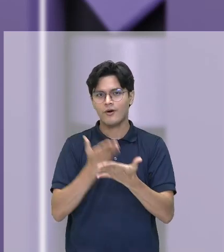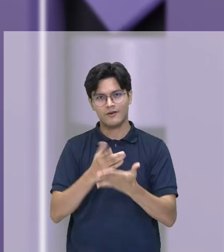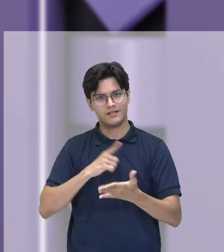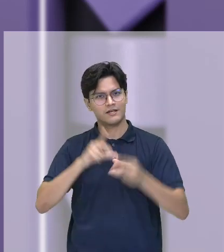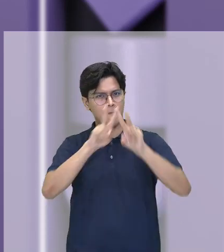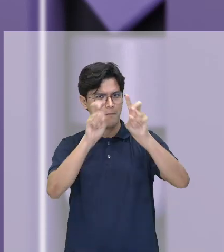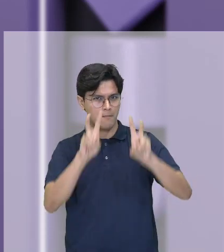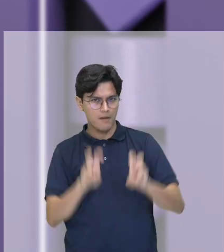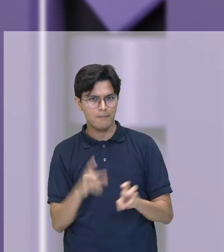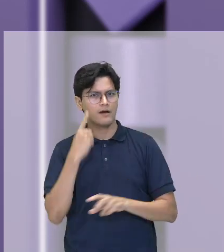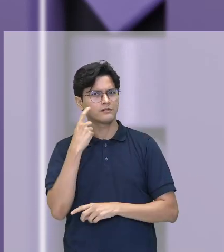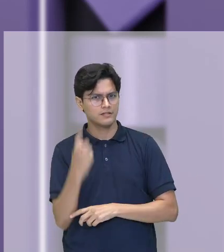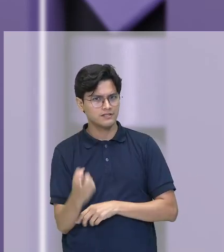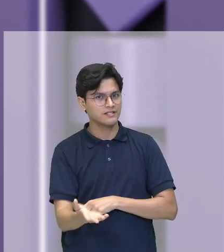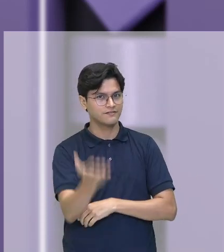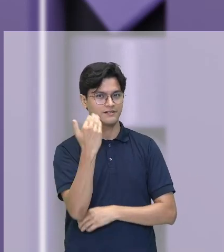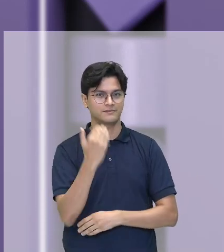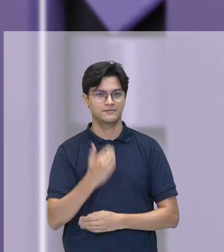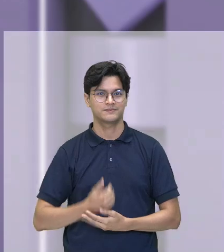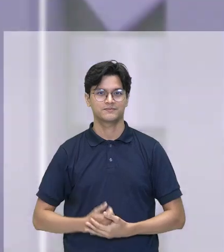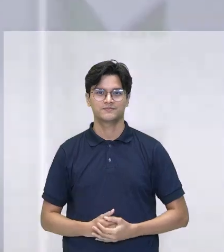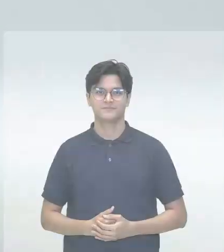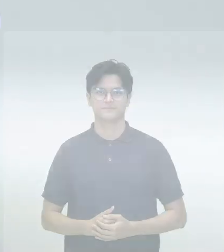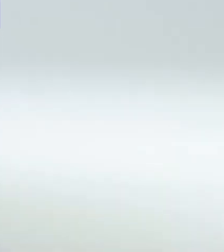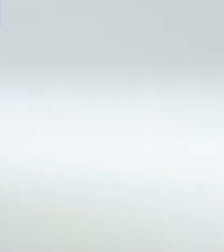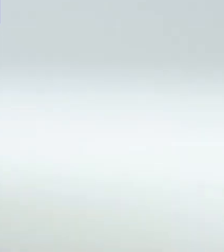coisa interessante. Vamos que vamos.